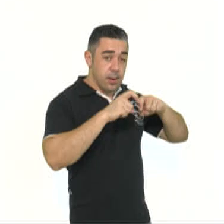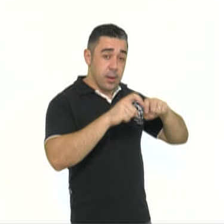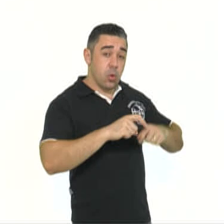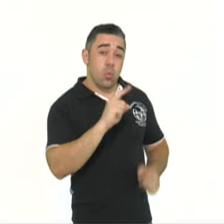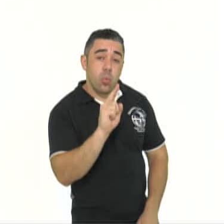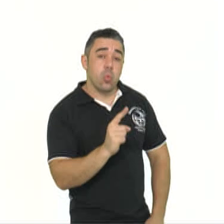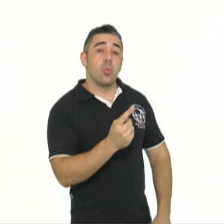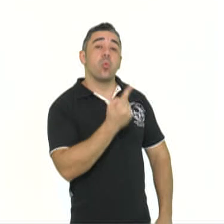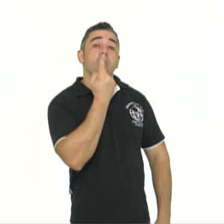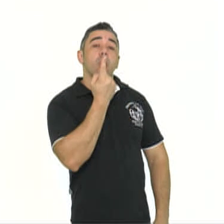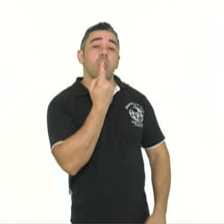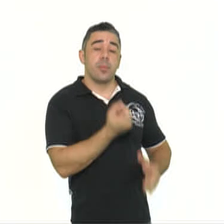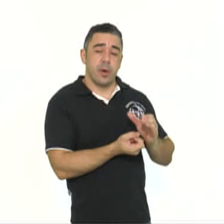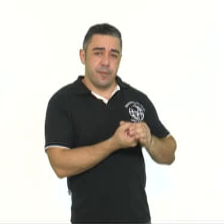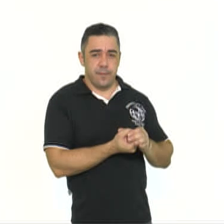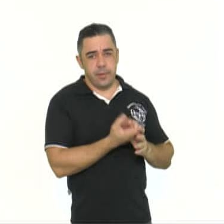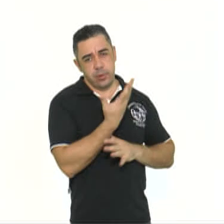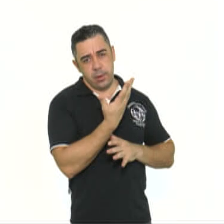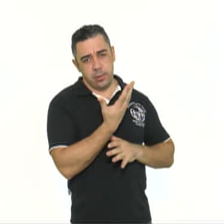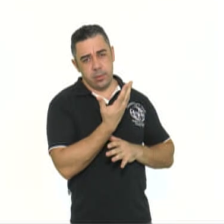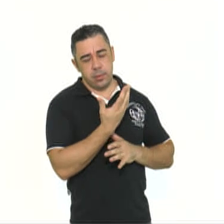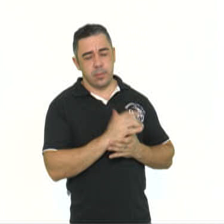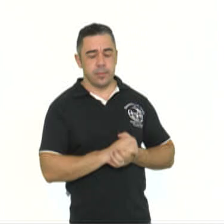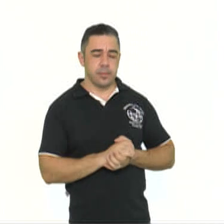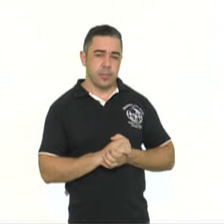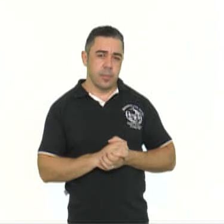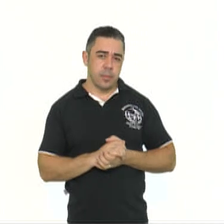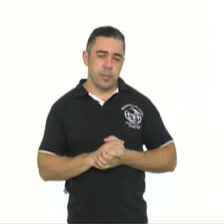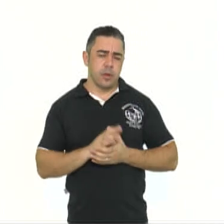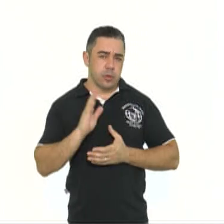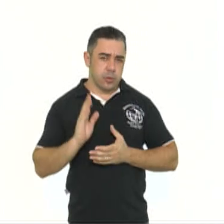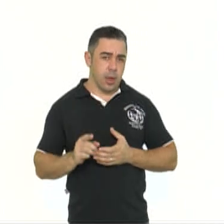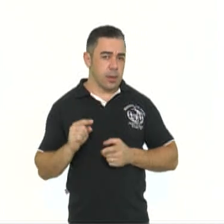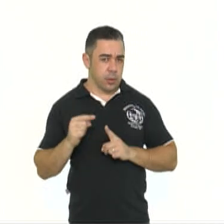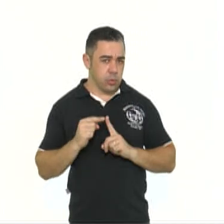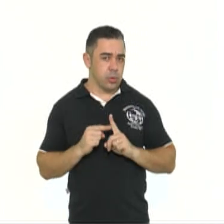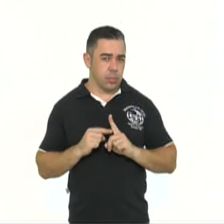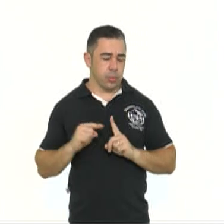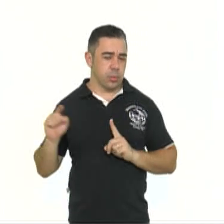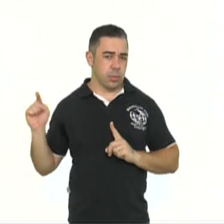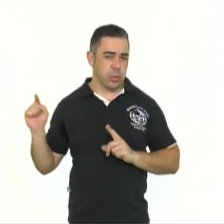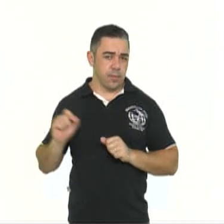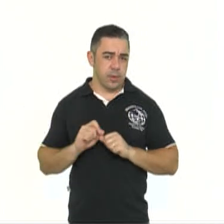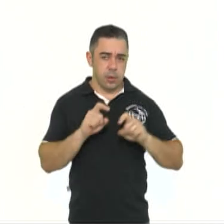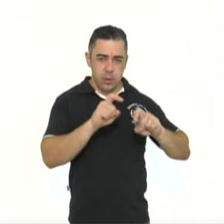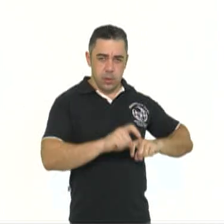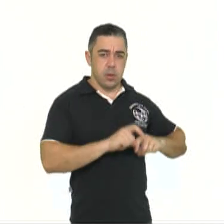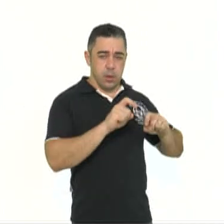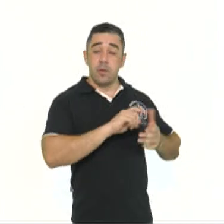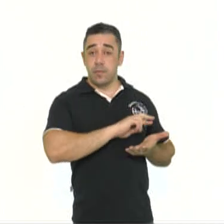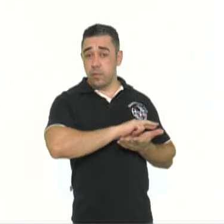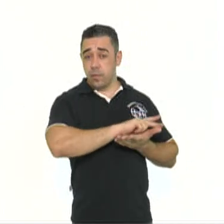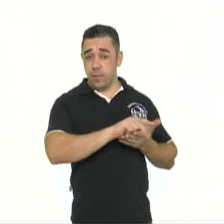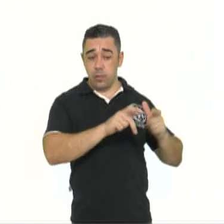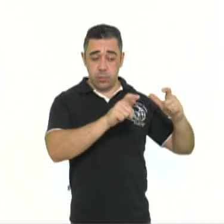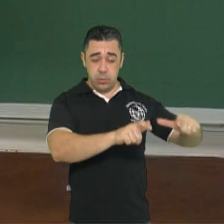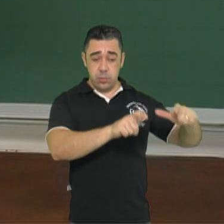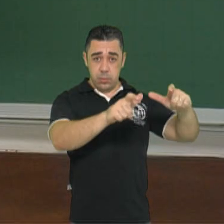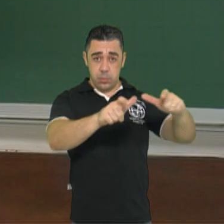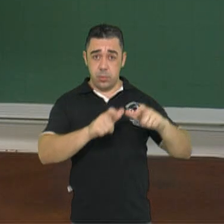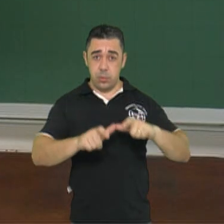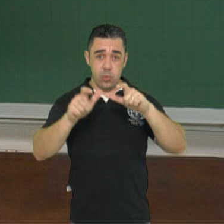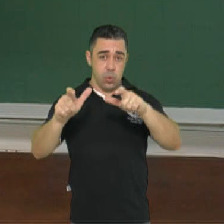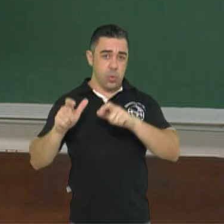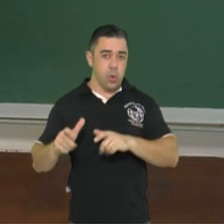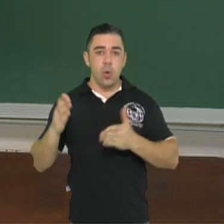única espécie vegetal. Por muito tempo, esse tipo de prática foi feito em diversas áreas, né? Hoje em dia, a